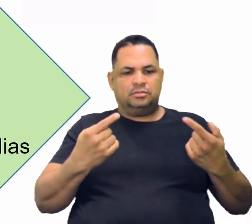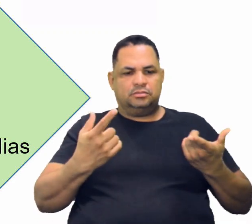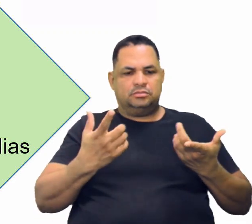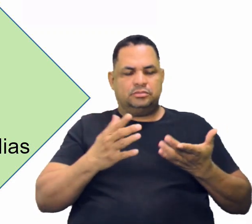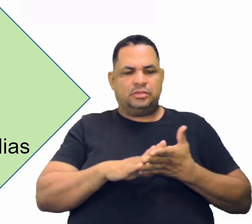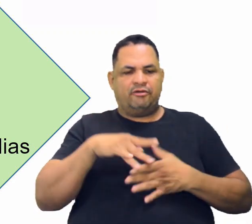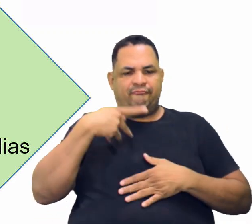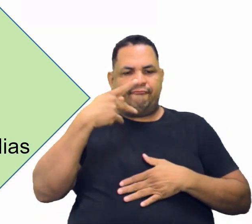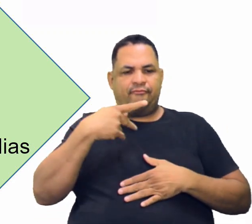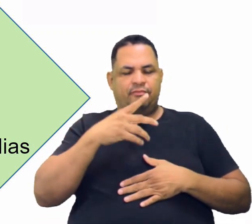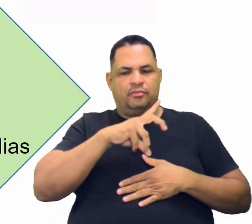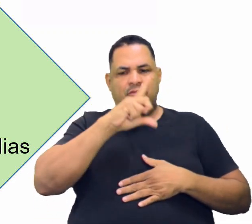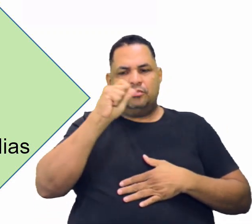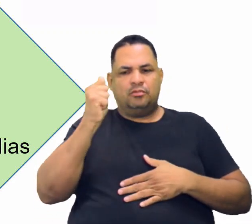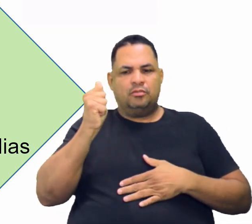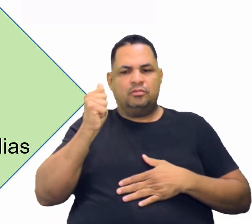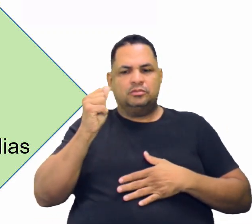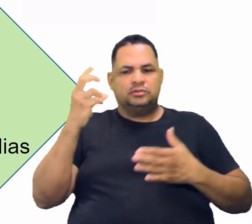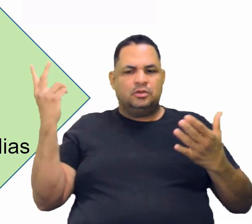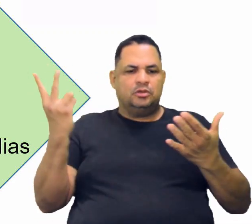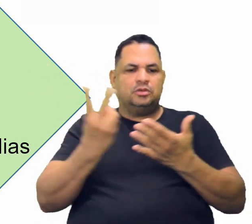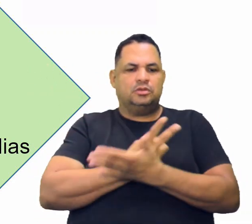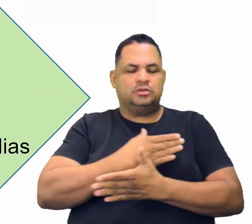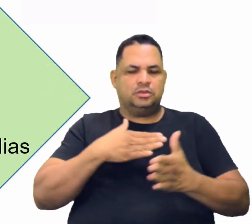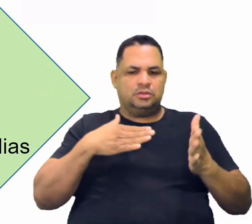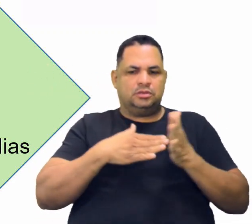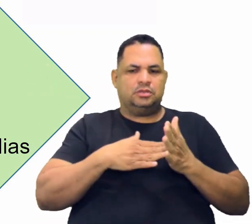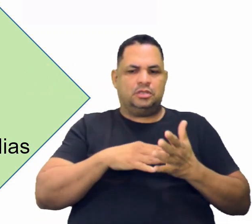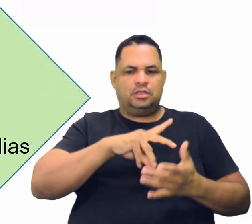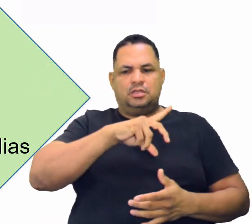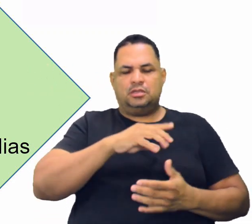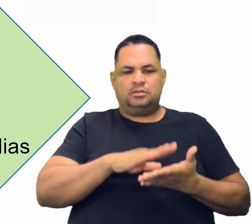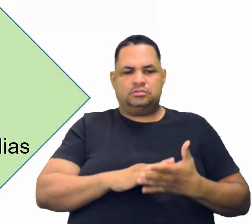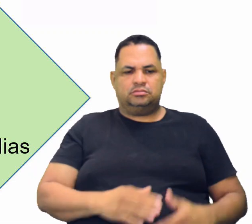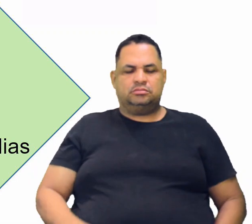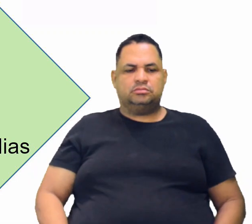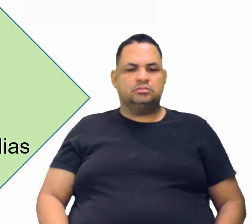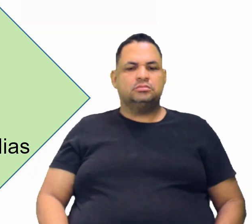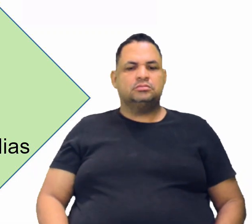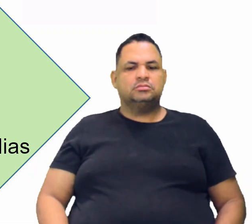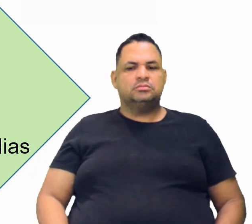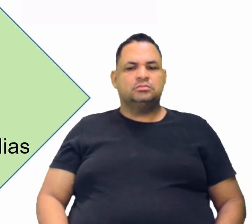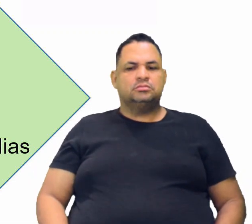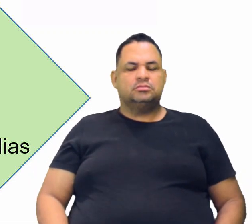refere-se ao dia transcorrido até a data. Tá certo?